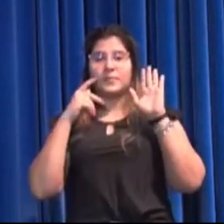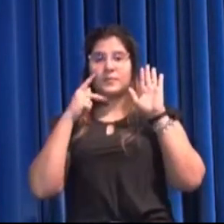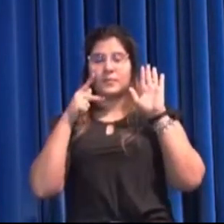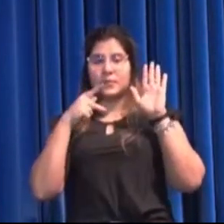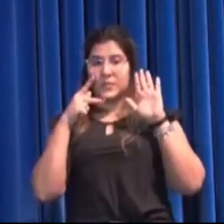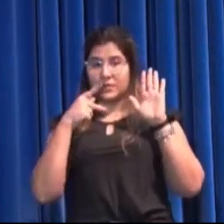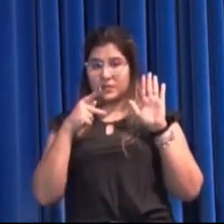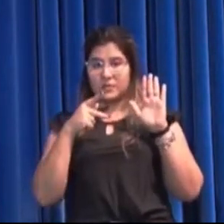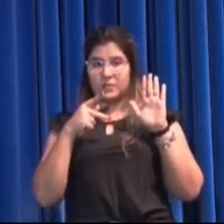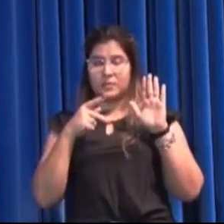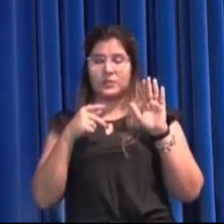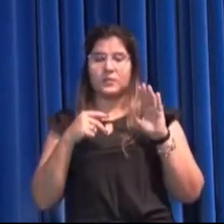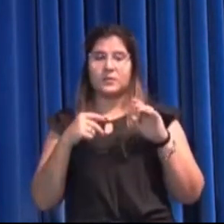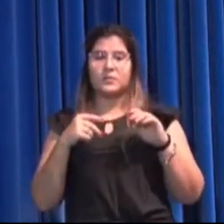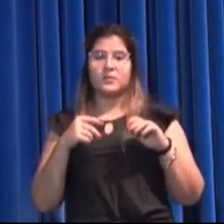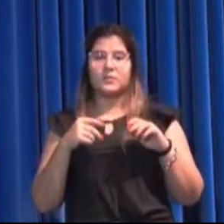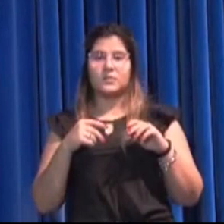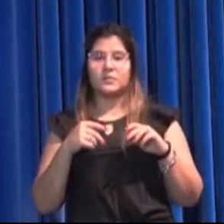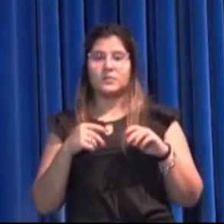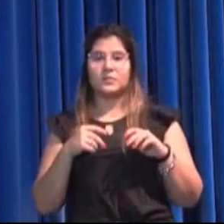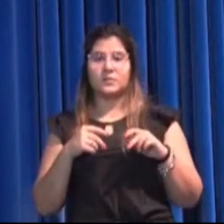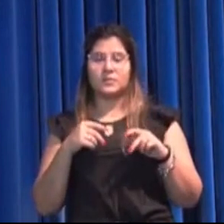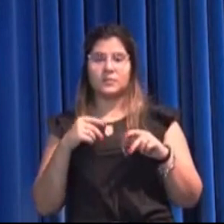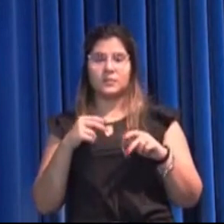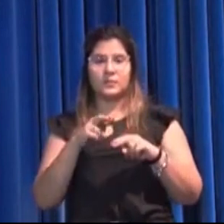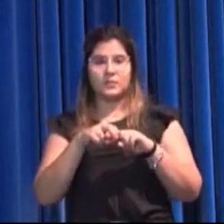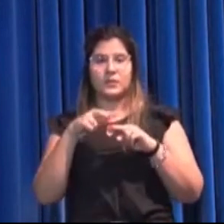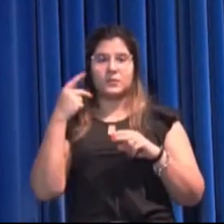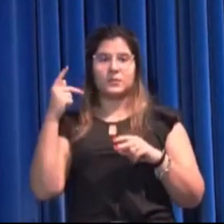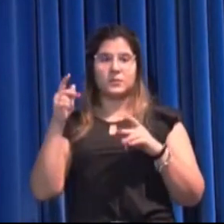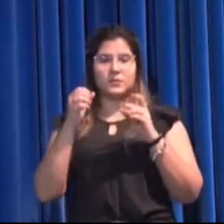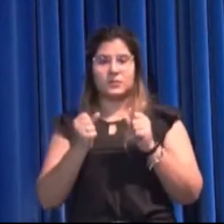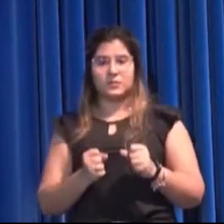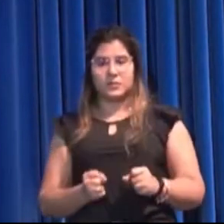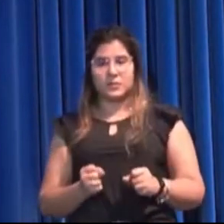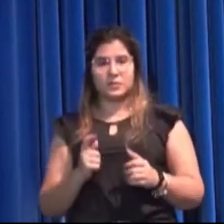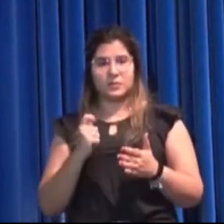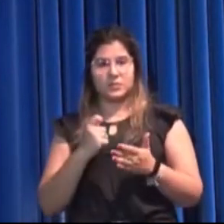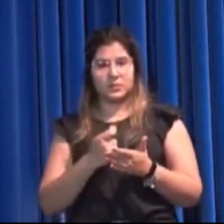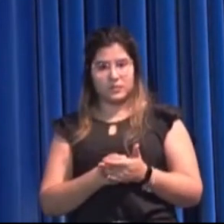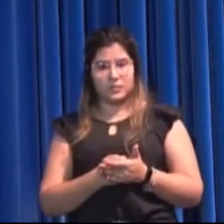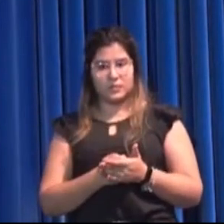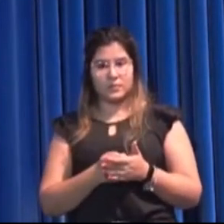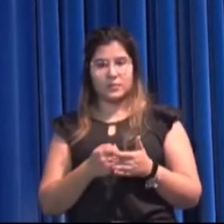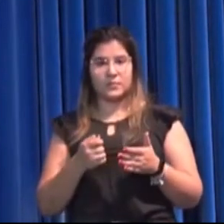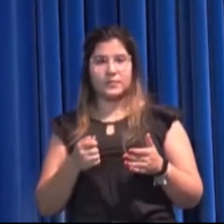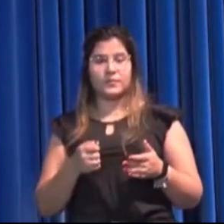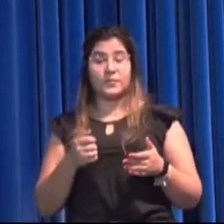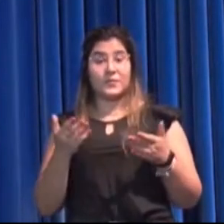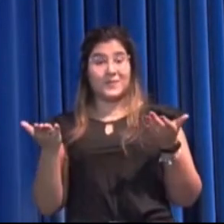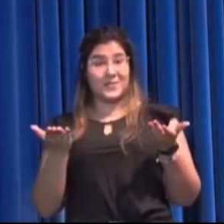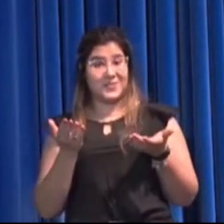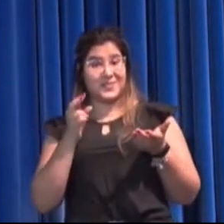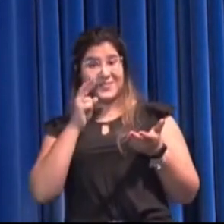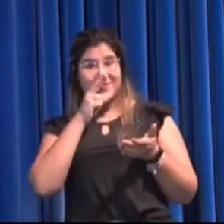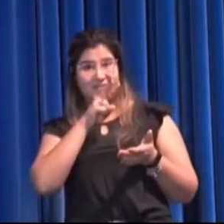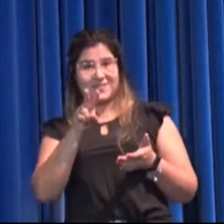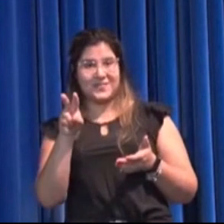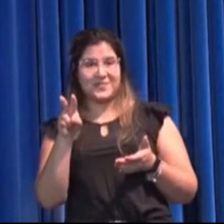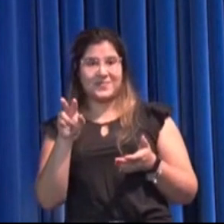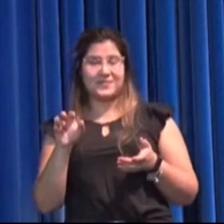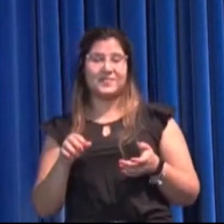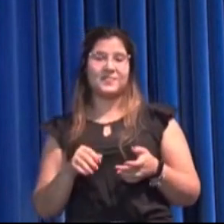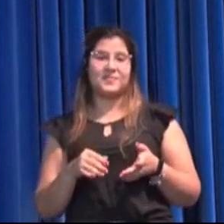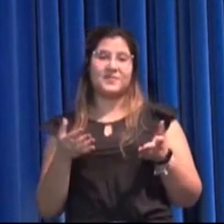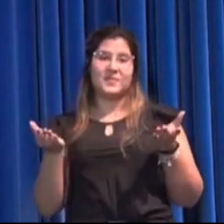o disseste e pelo teu poder o cumpriste, como hoje se vê. Agora, pois,